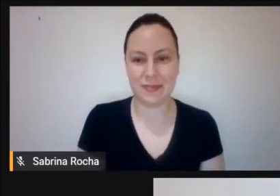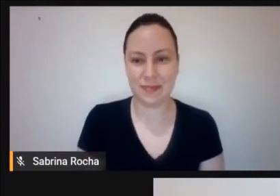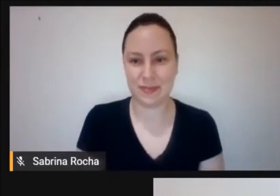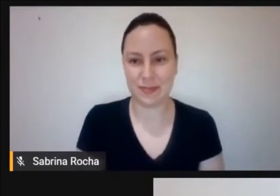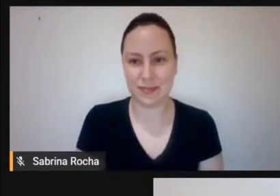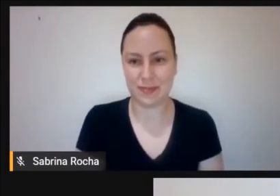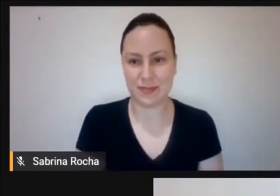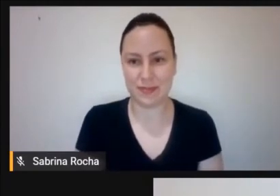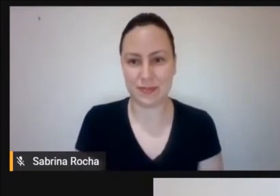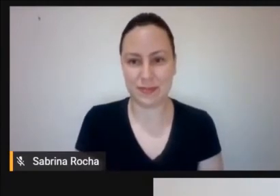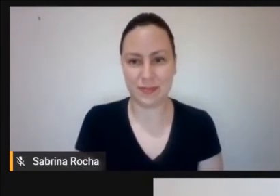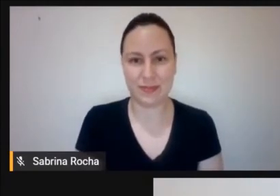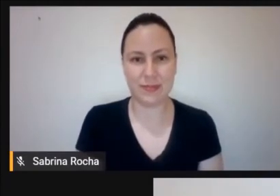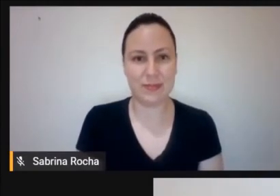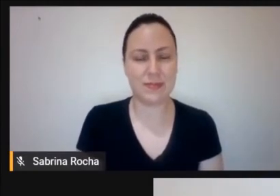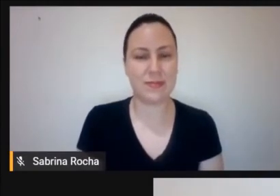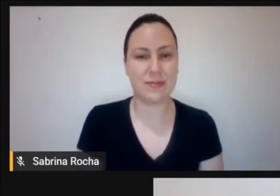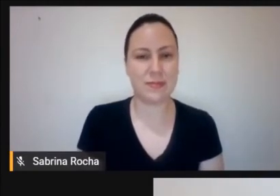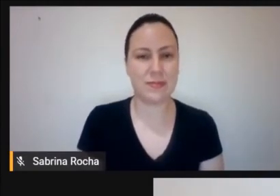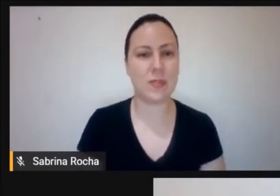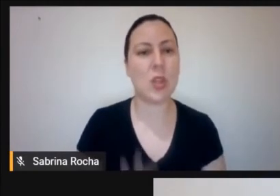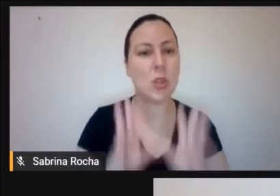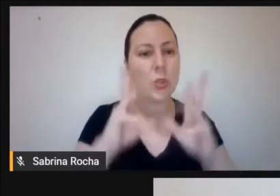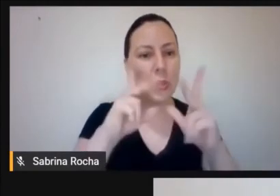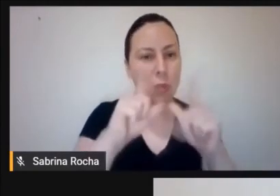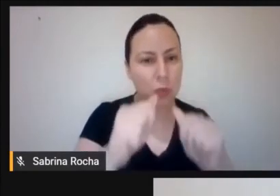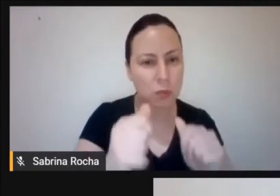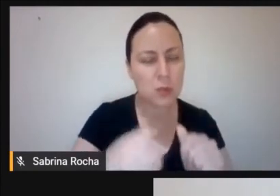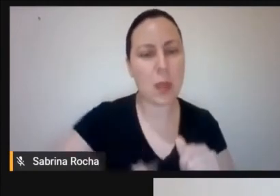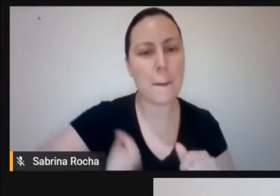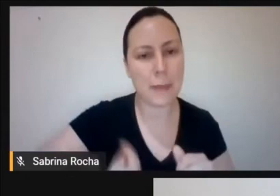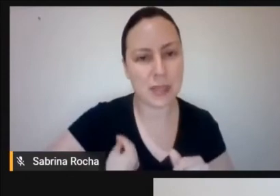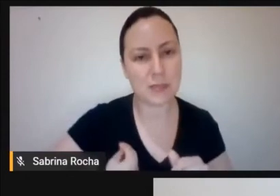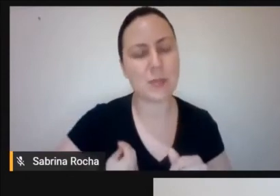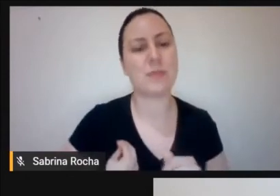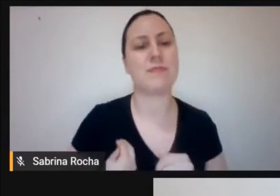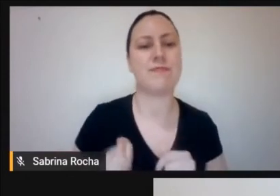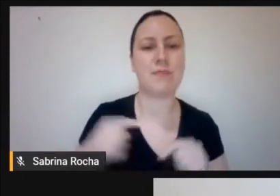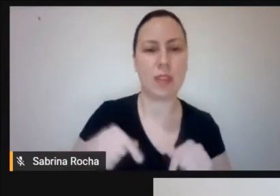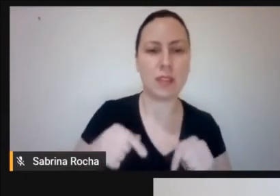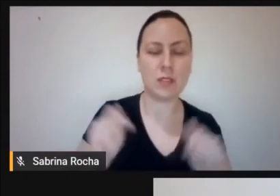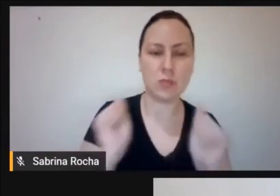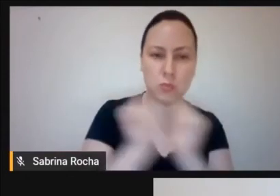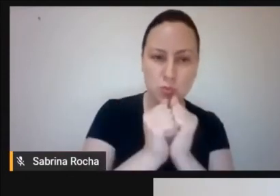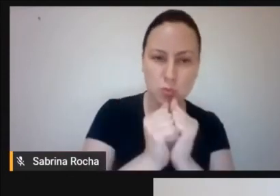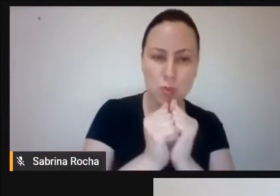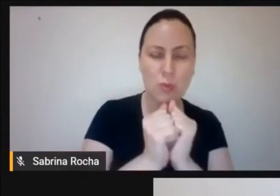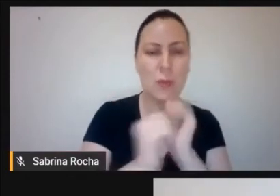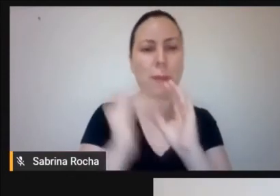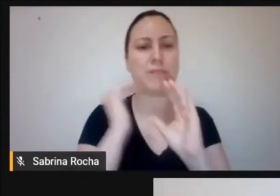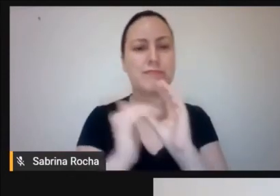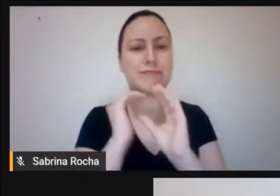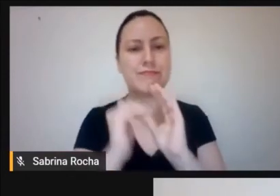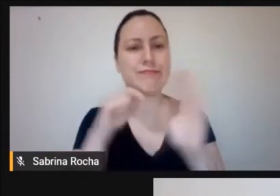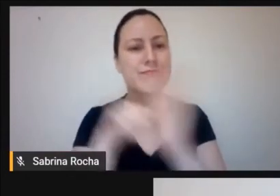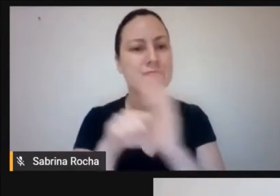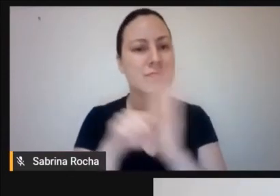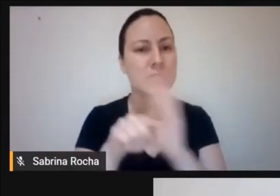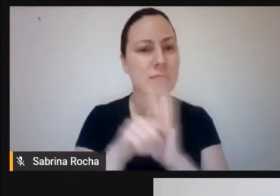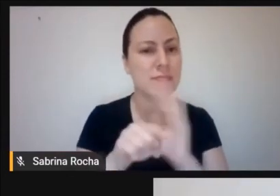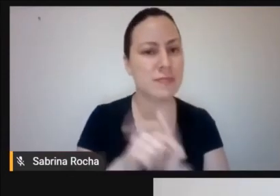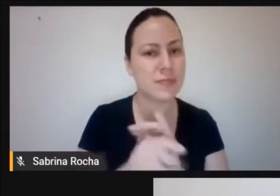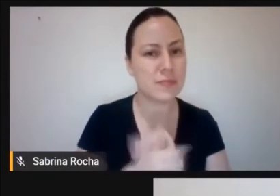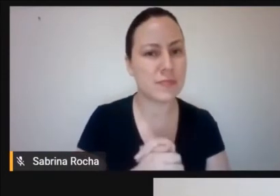A todos e todas, claro, que ficaram aqui com a gente, que participaram da nossa conversa, que enviaram suas perguntas.